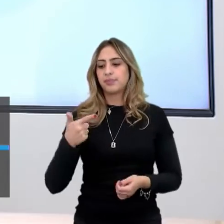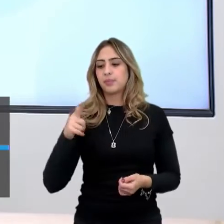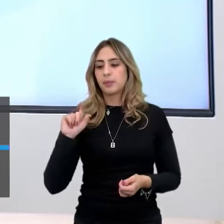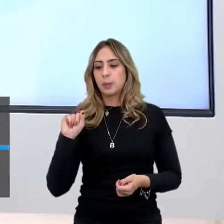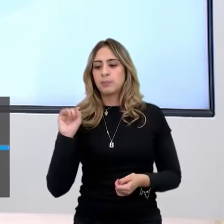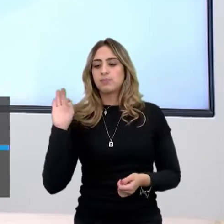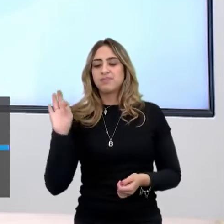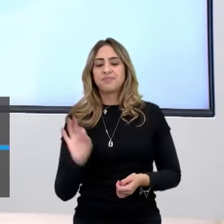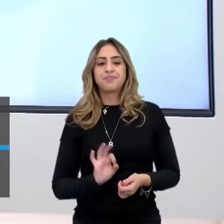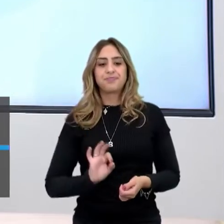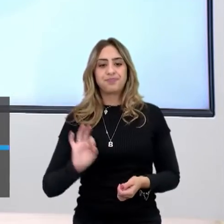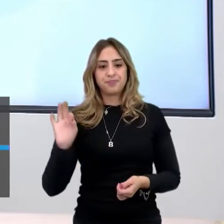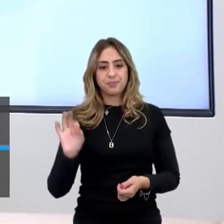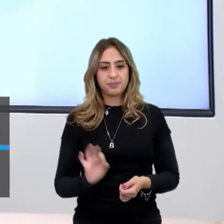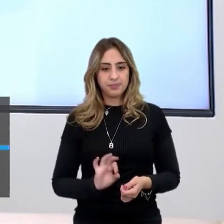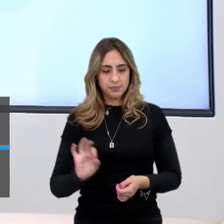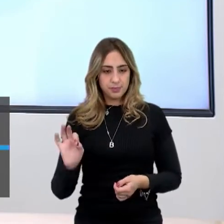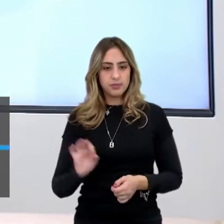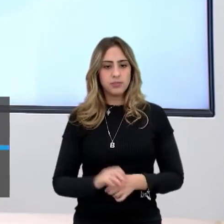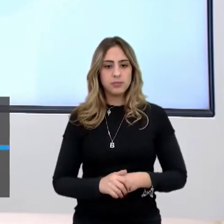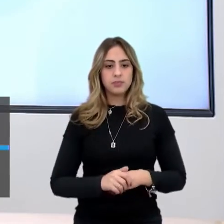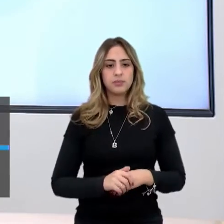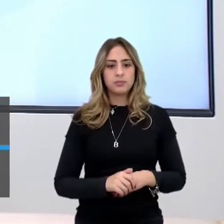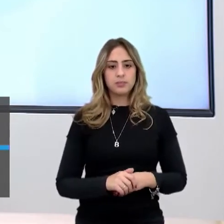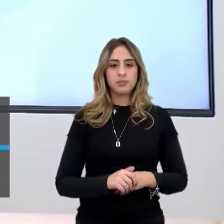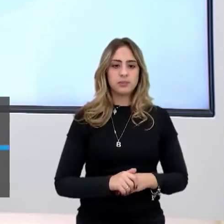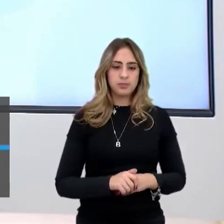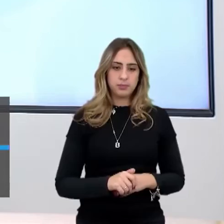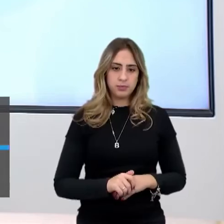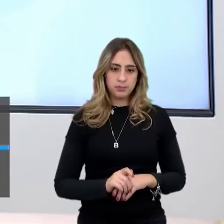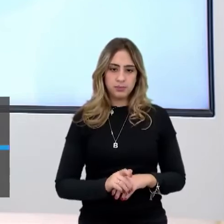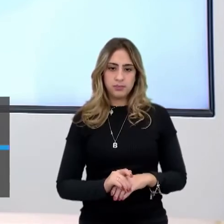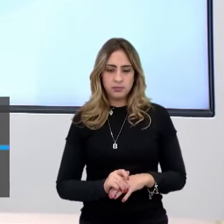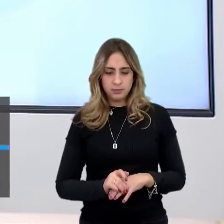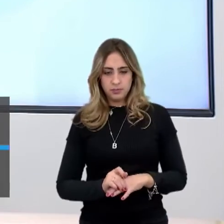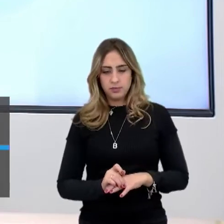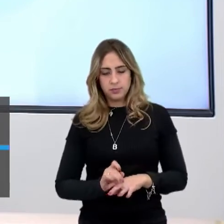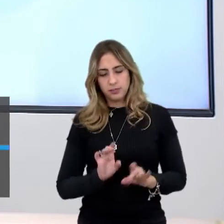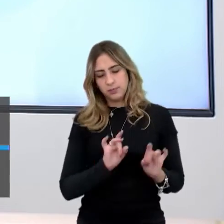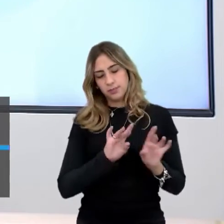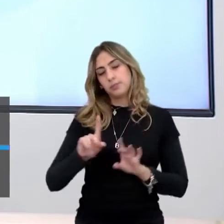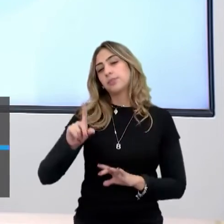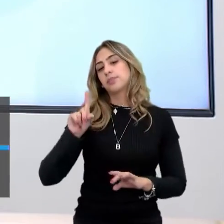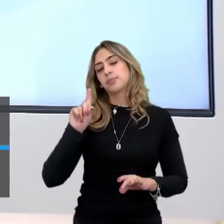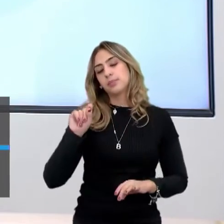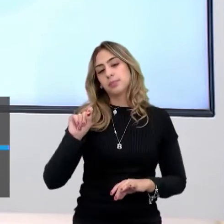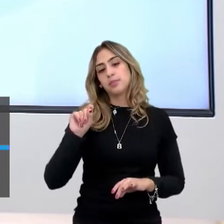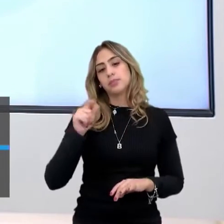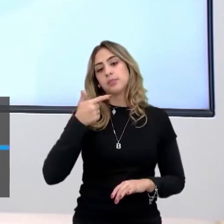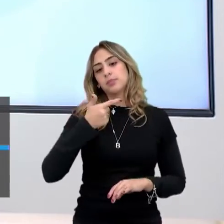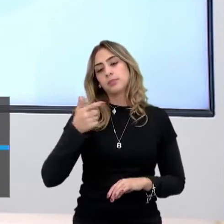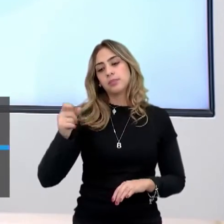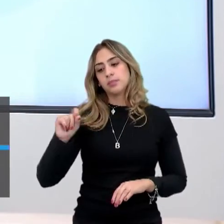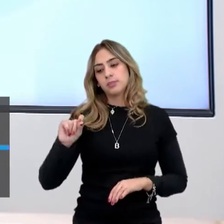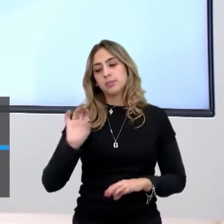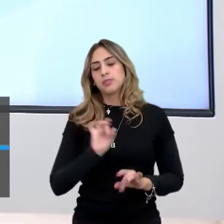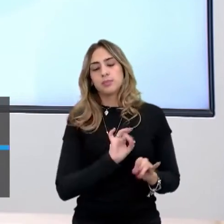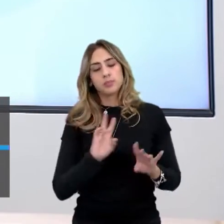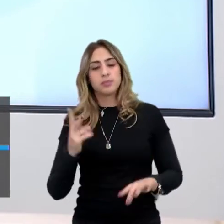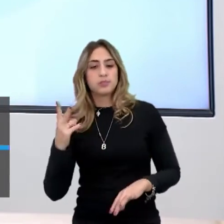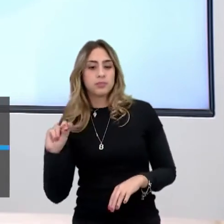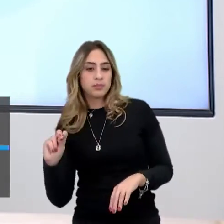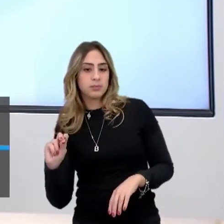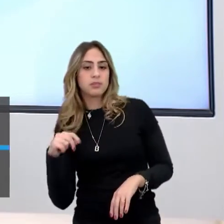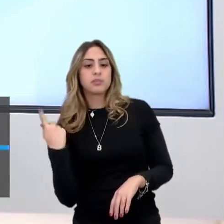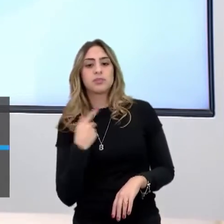70%, veja, tá? 7 em cada 10, 700 em cada 1.000. Né? A gente está